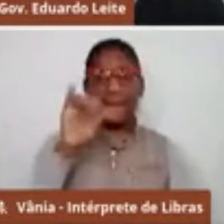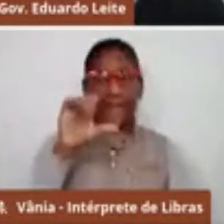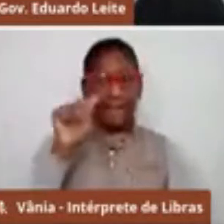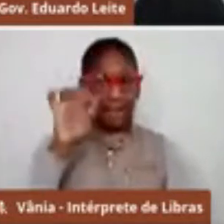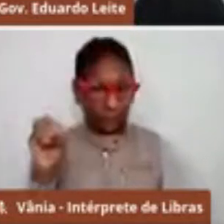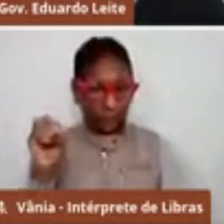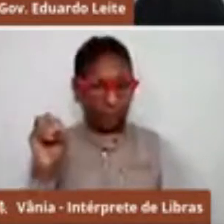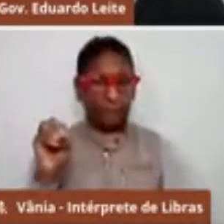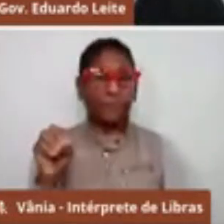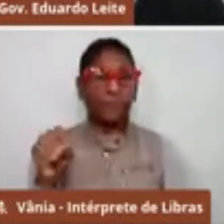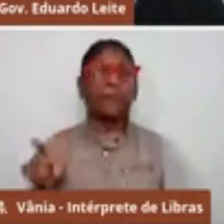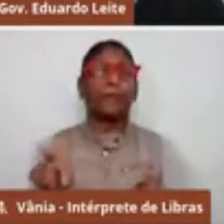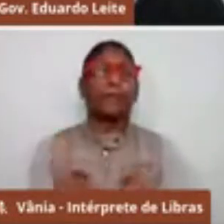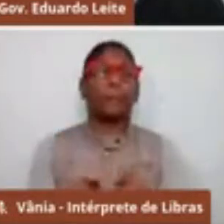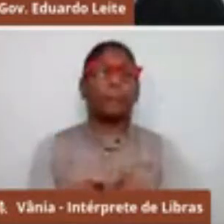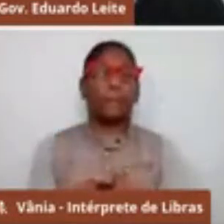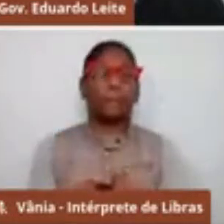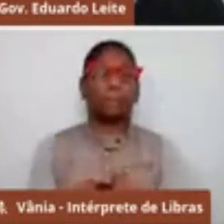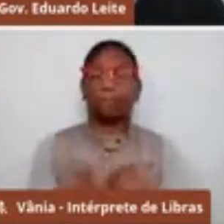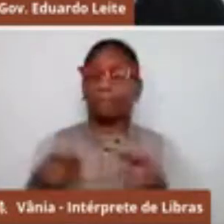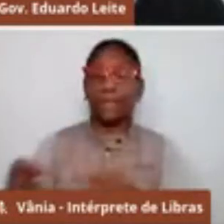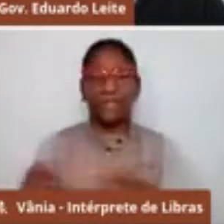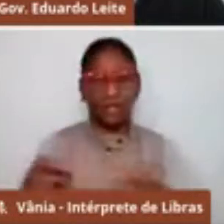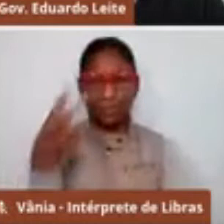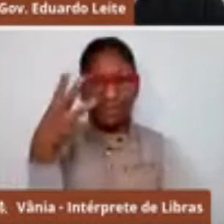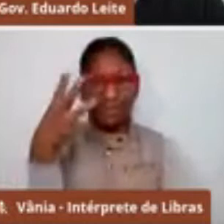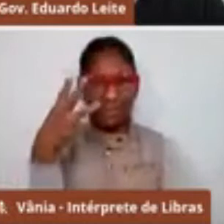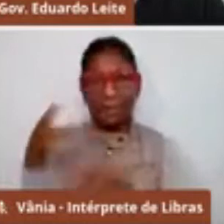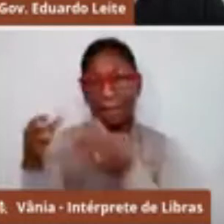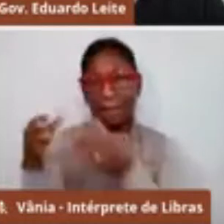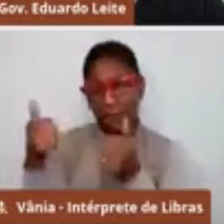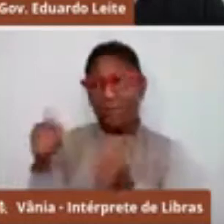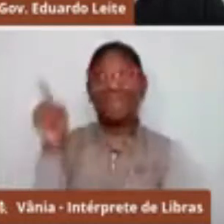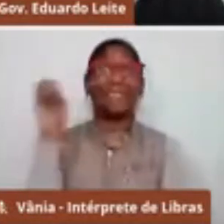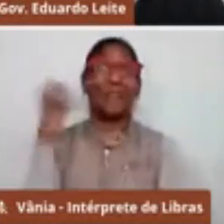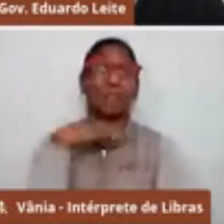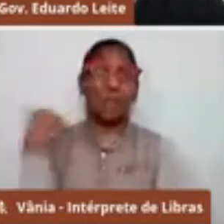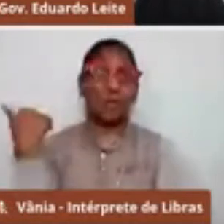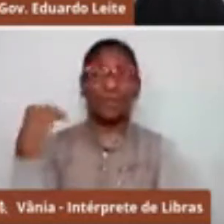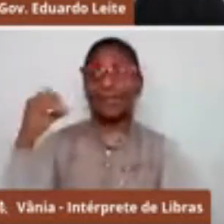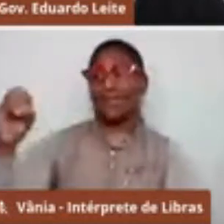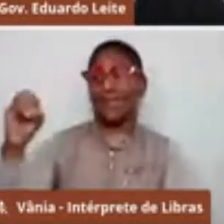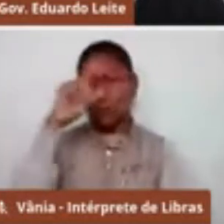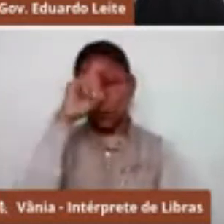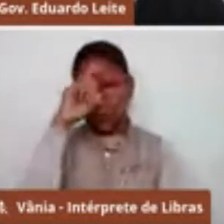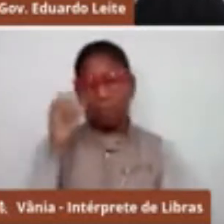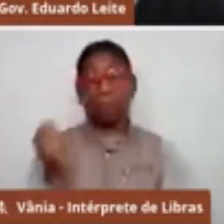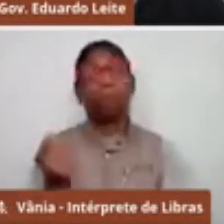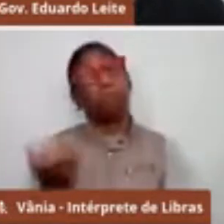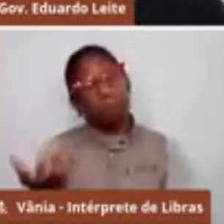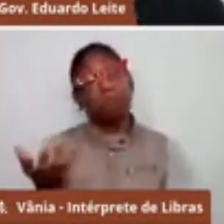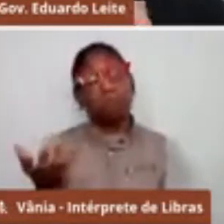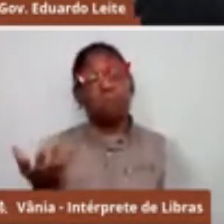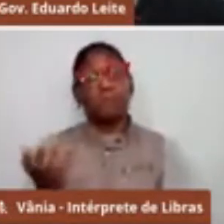pela região sul também, então já pela região já estava bem laranja. Então, ficamos basicamente